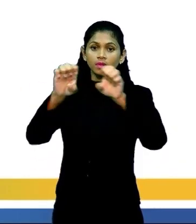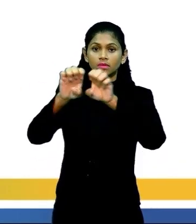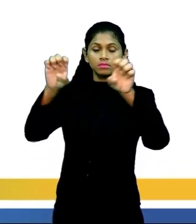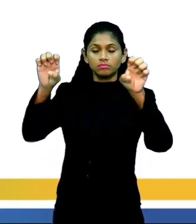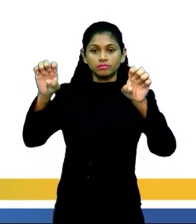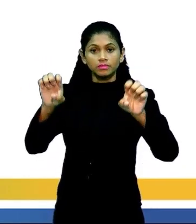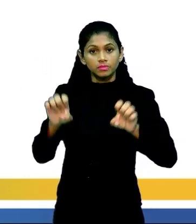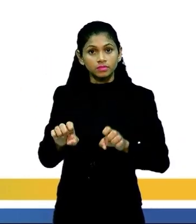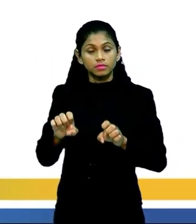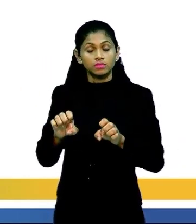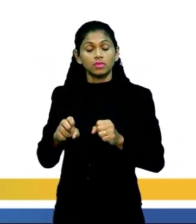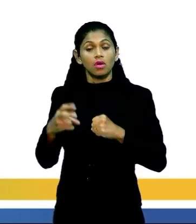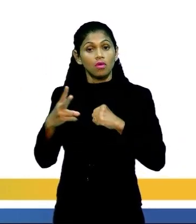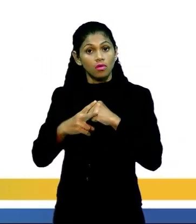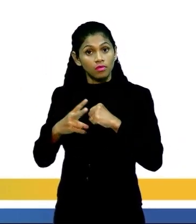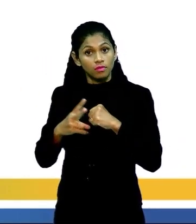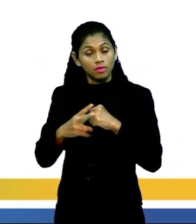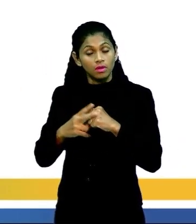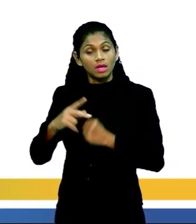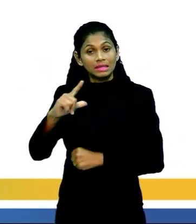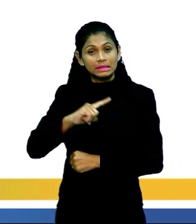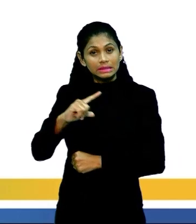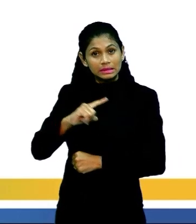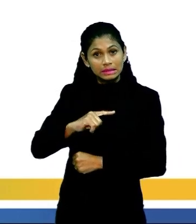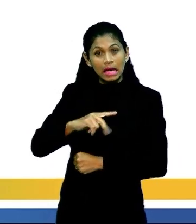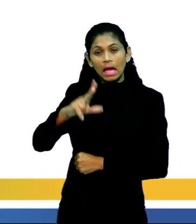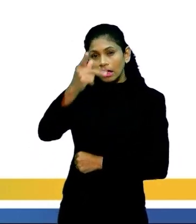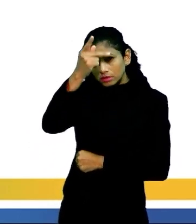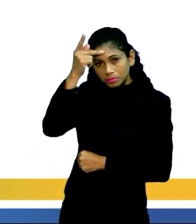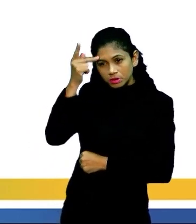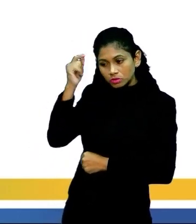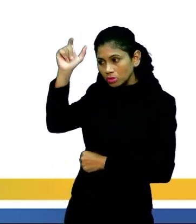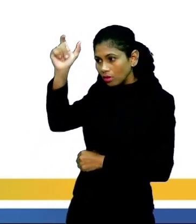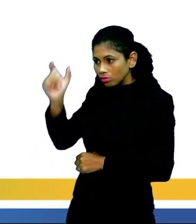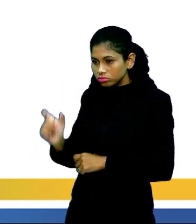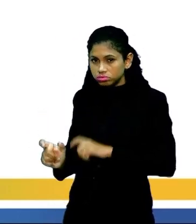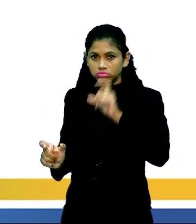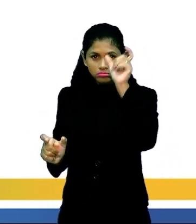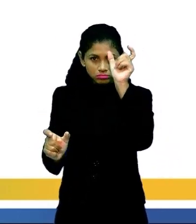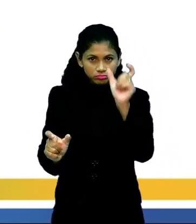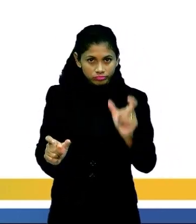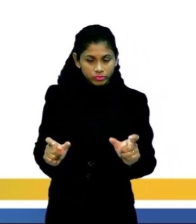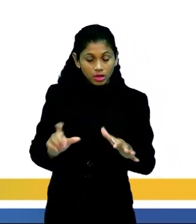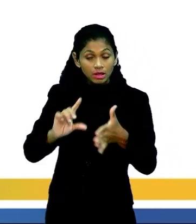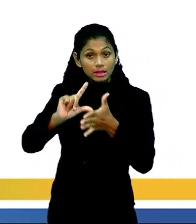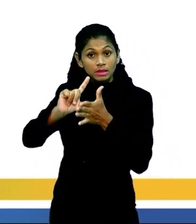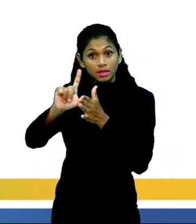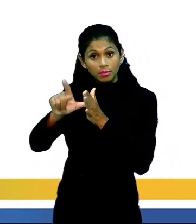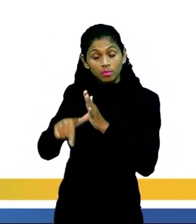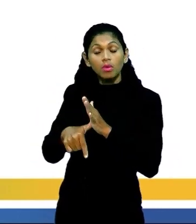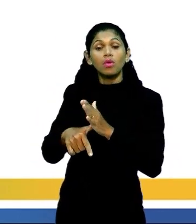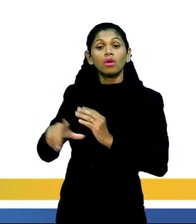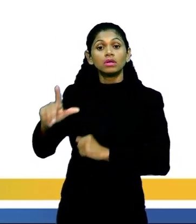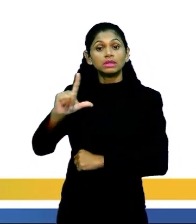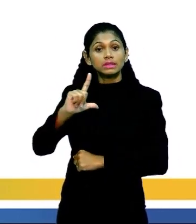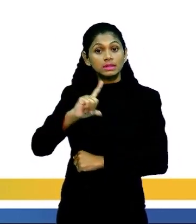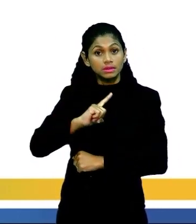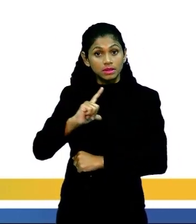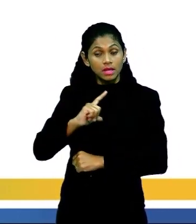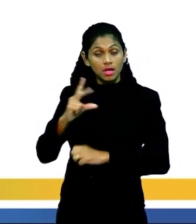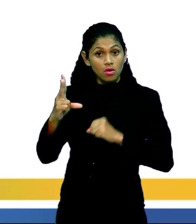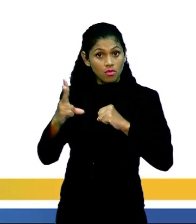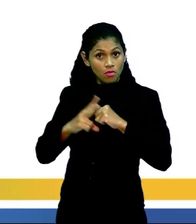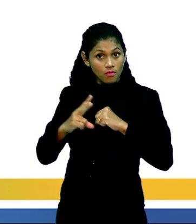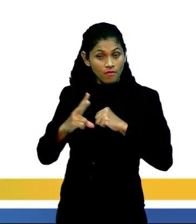o verbo modal ele vai ter as pessoas, o sujeito, e logo após o sujeito nós vamos ter esse verbo modal